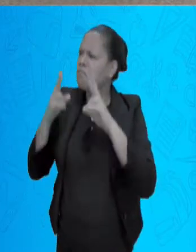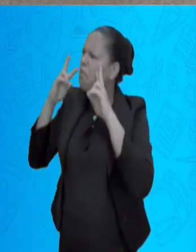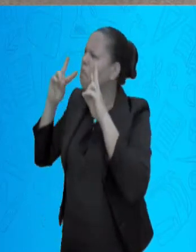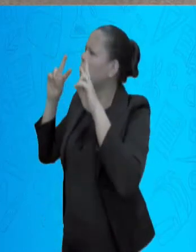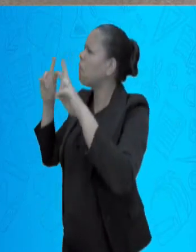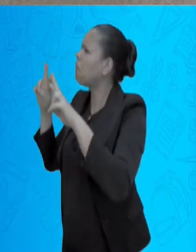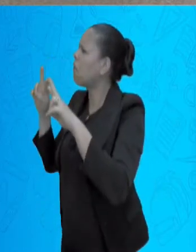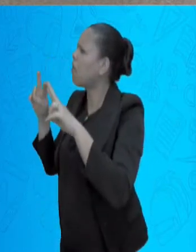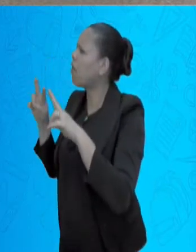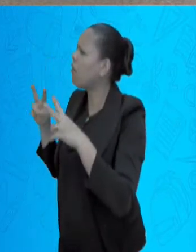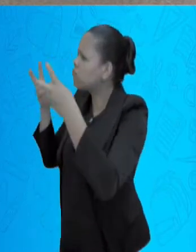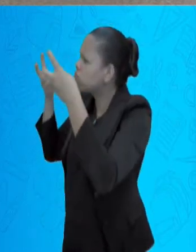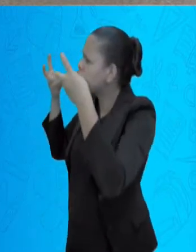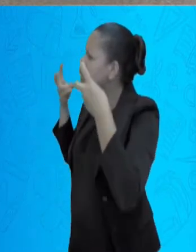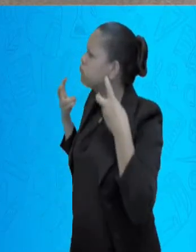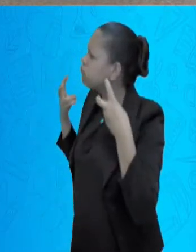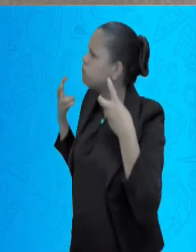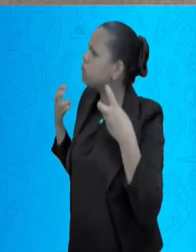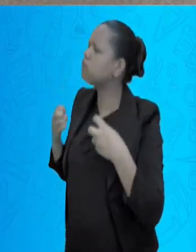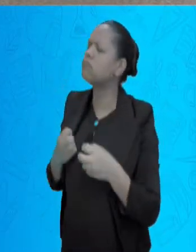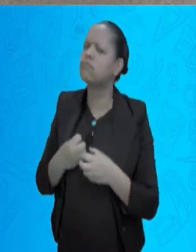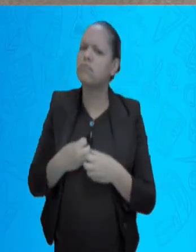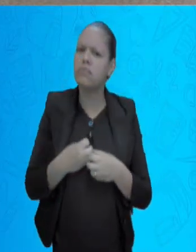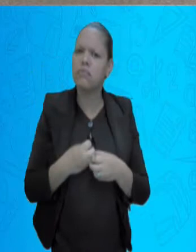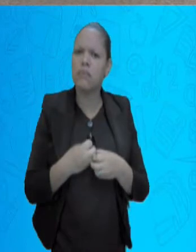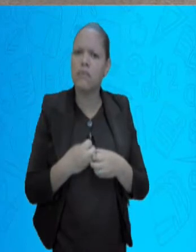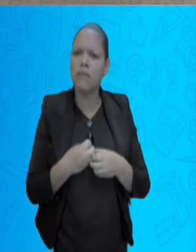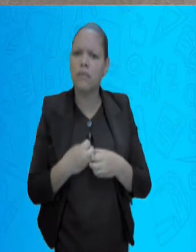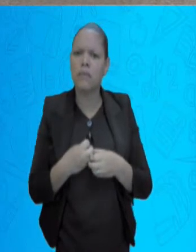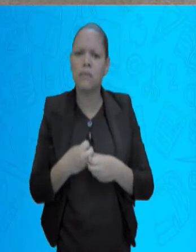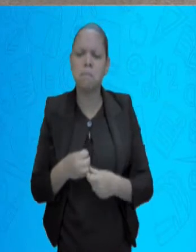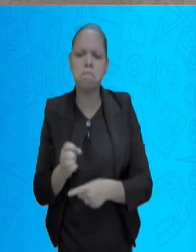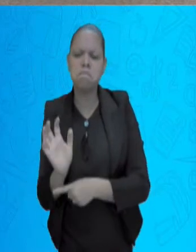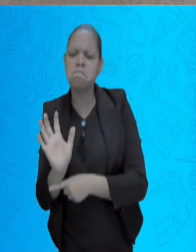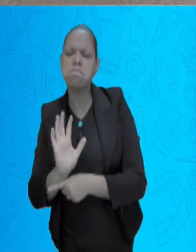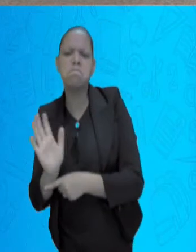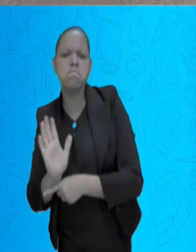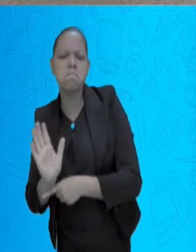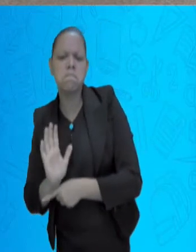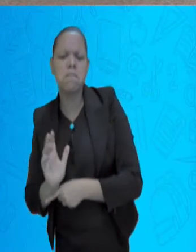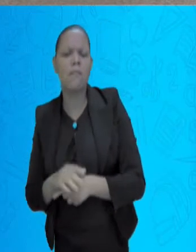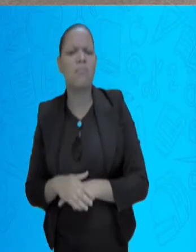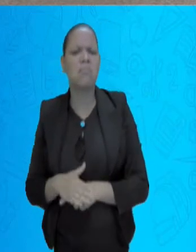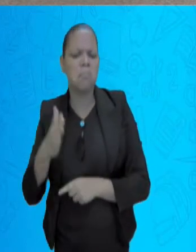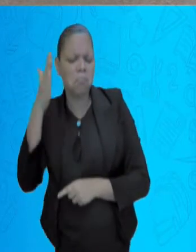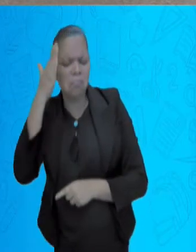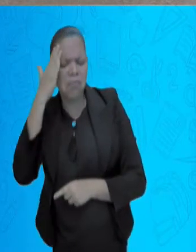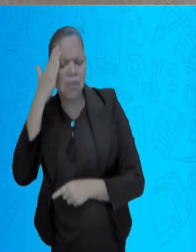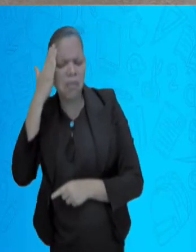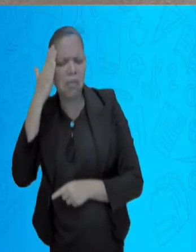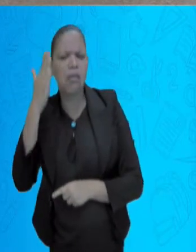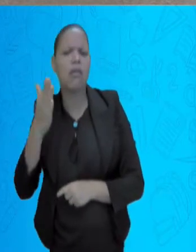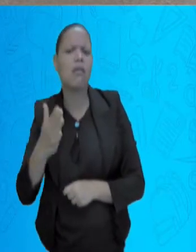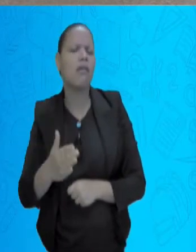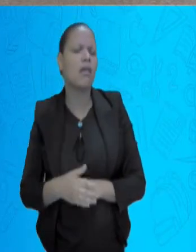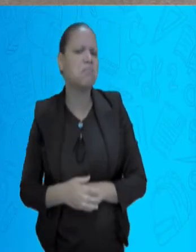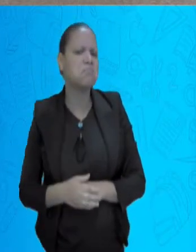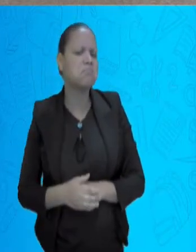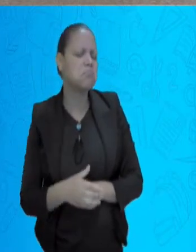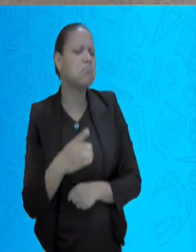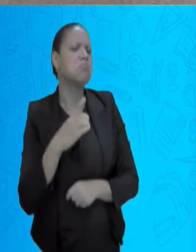ouvirem aqueles sons, principalmente filmes de ação, ali vocês já podem entender que existe